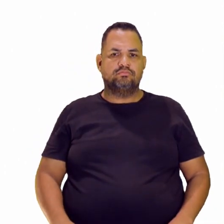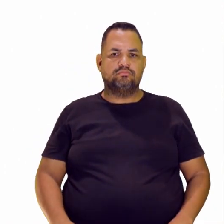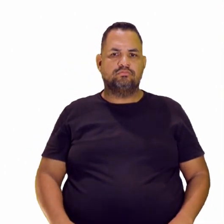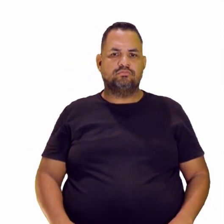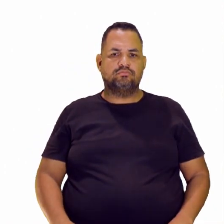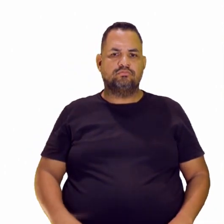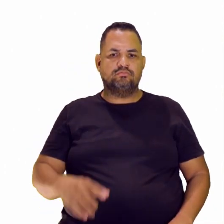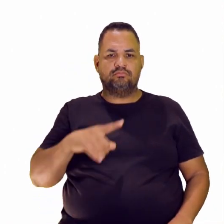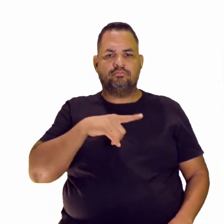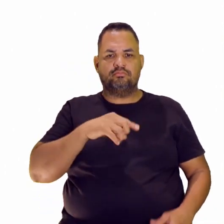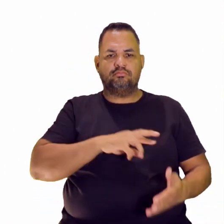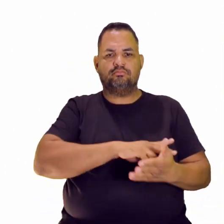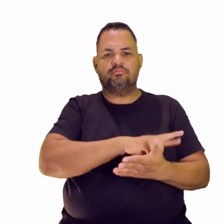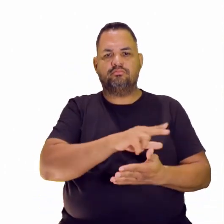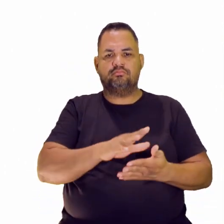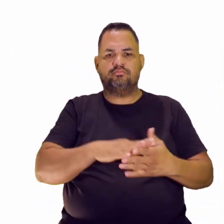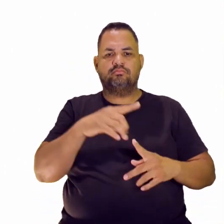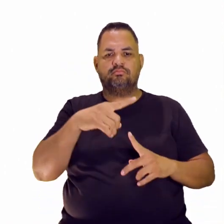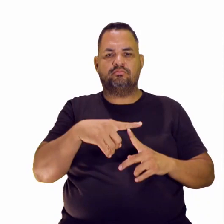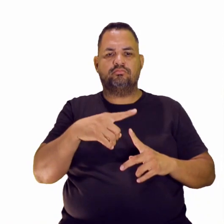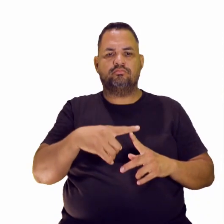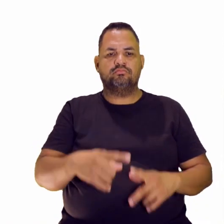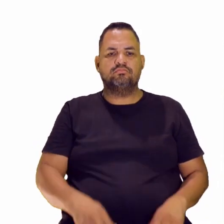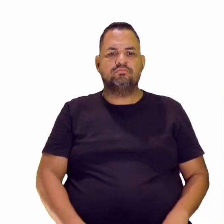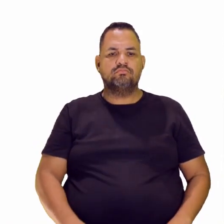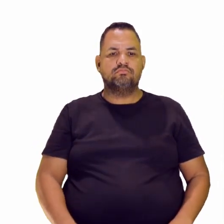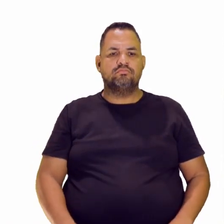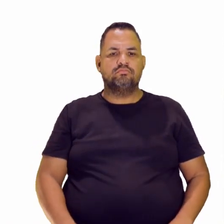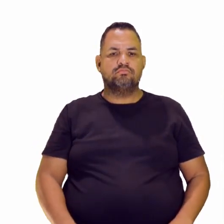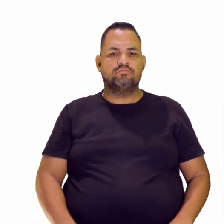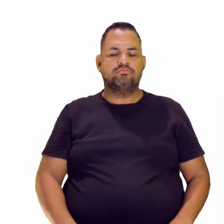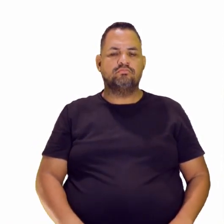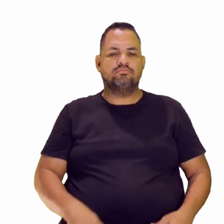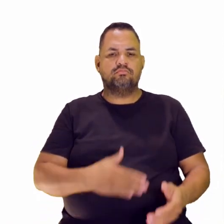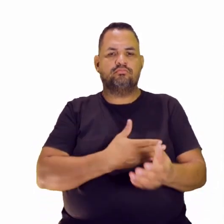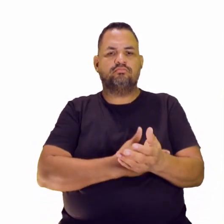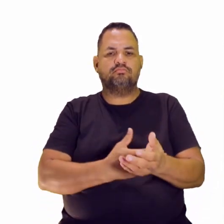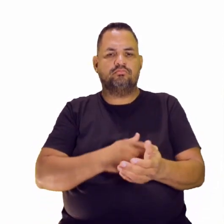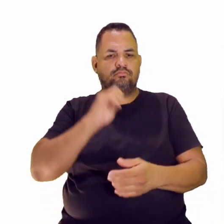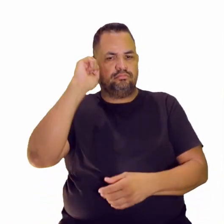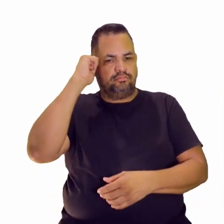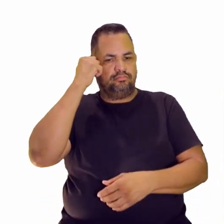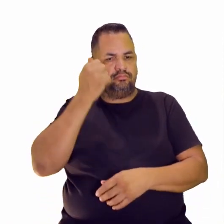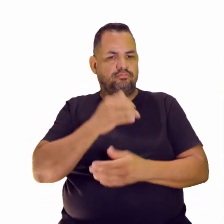vários tipos, né? Aqui, né? Branco, negro, pardo,